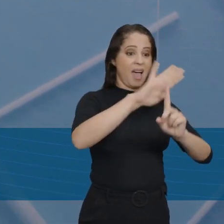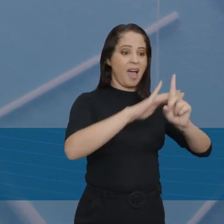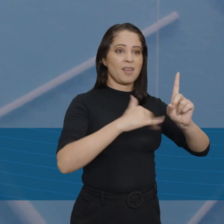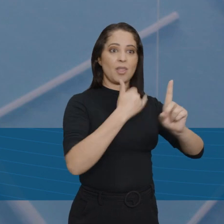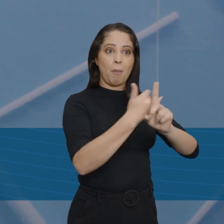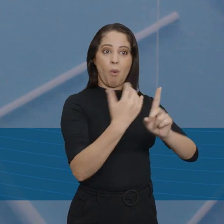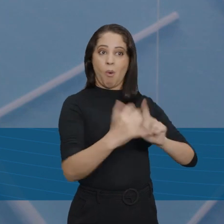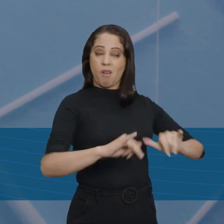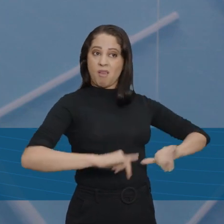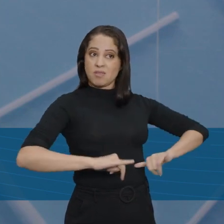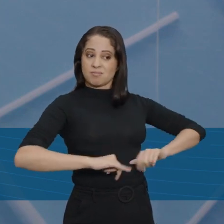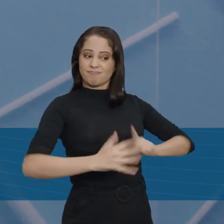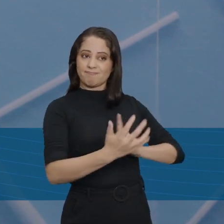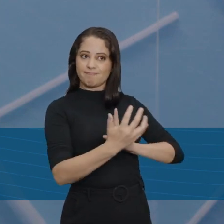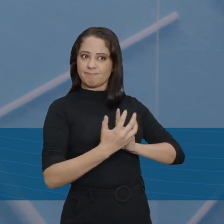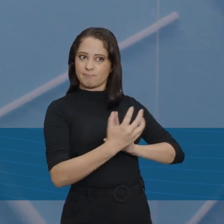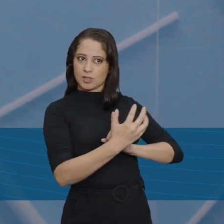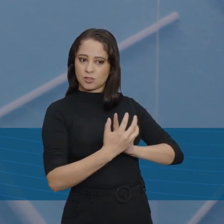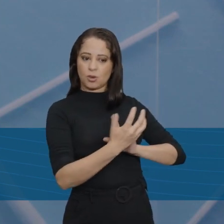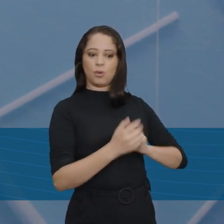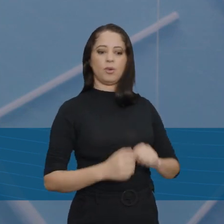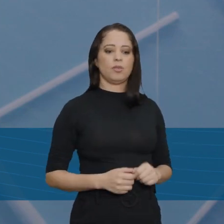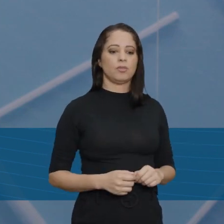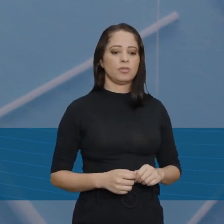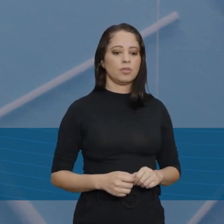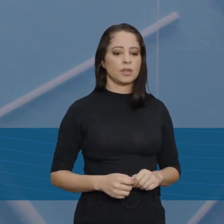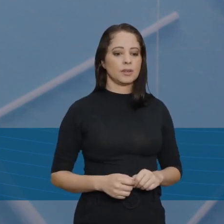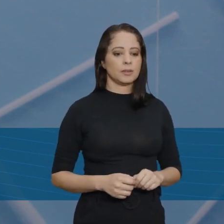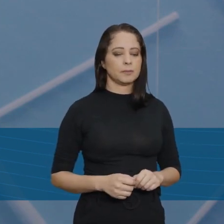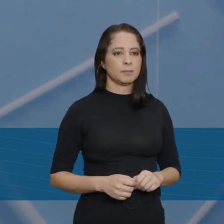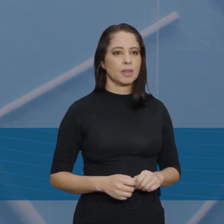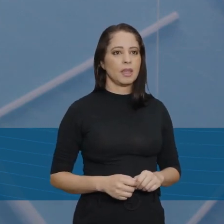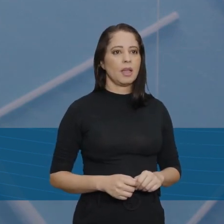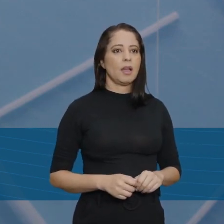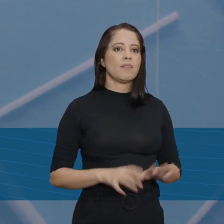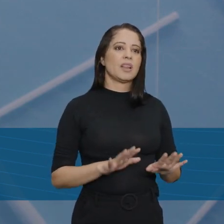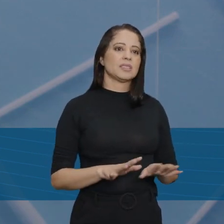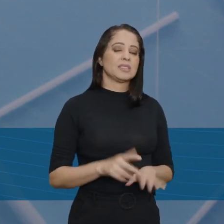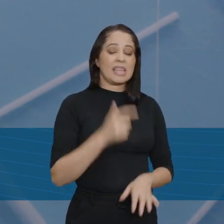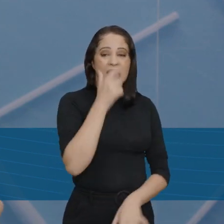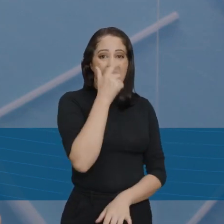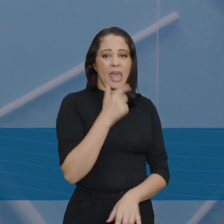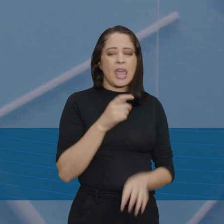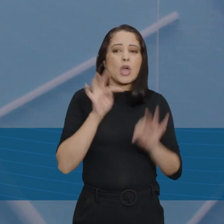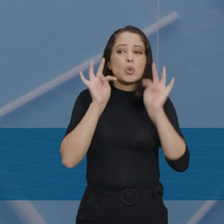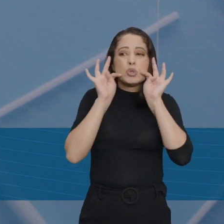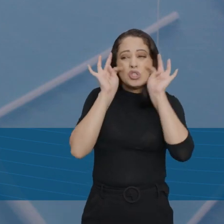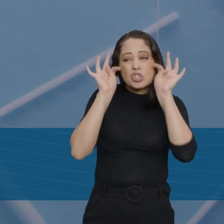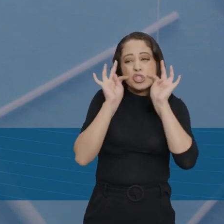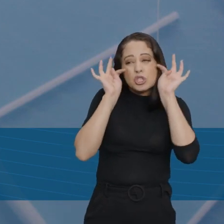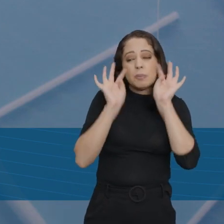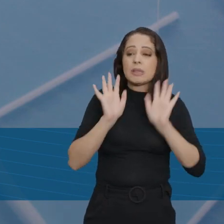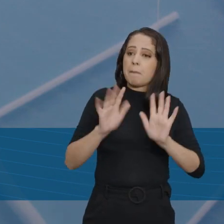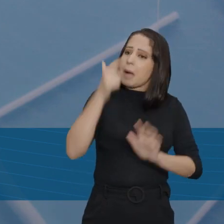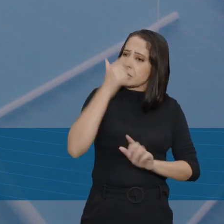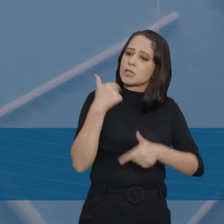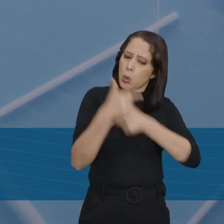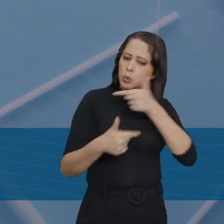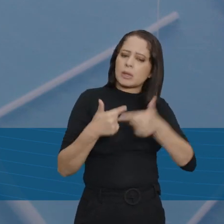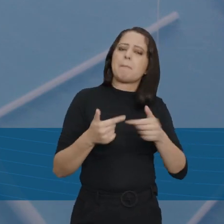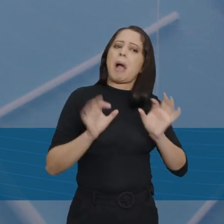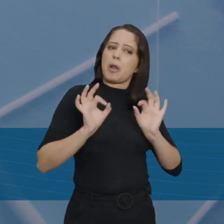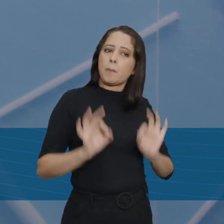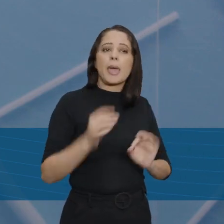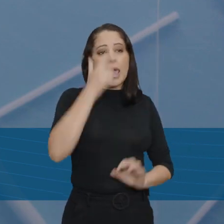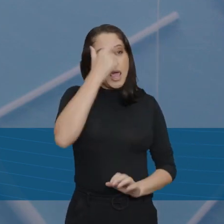para isso, né? Para essa dificuldade mesmo de acessar. Nossa, eu sou super tímida, mas olha, eu trabalho super bem, eu sou uma pessoa